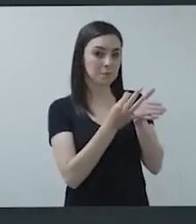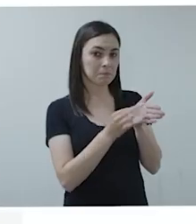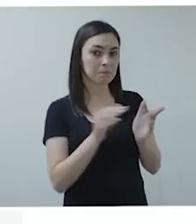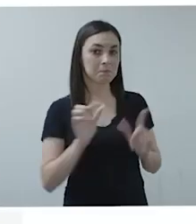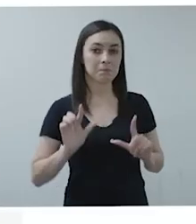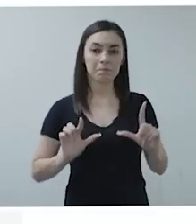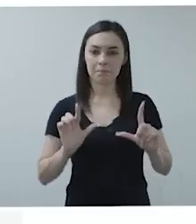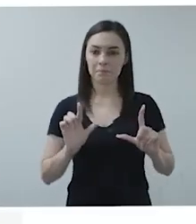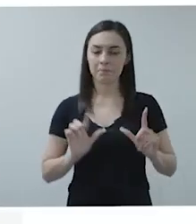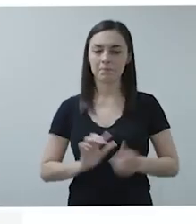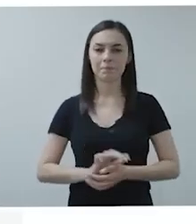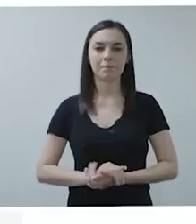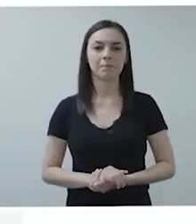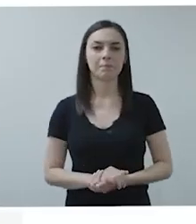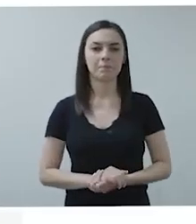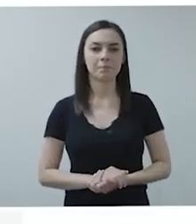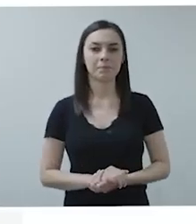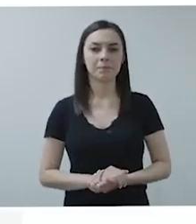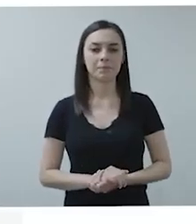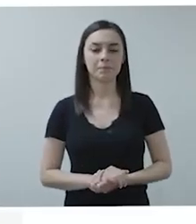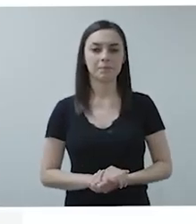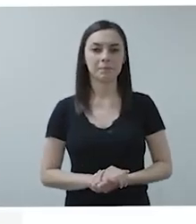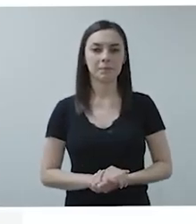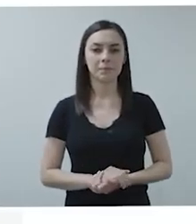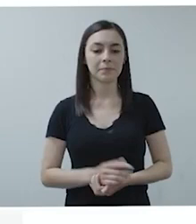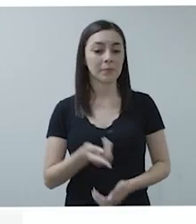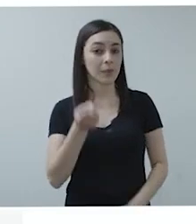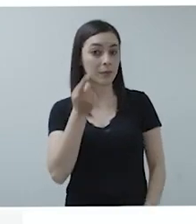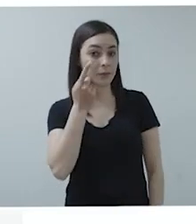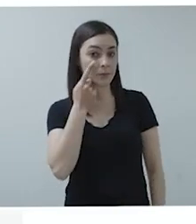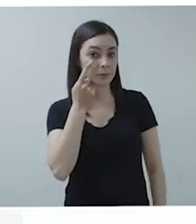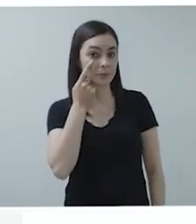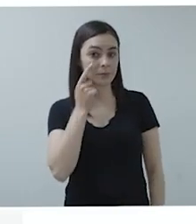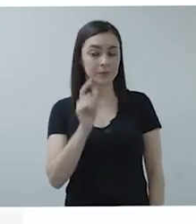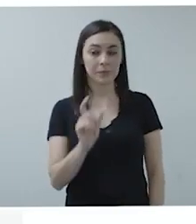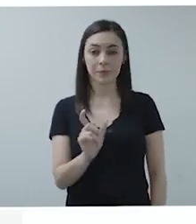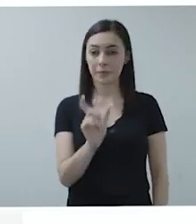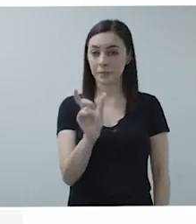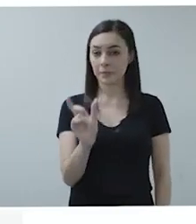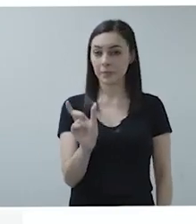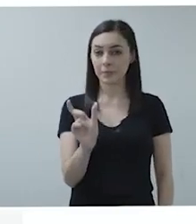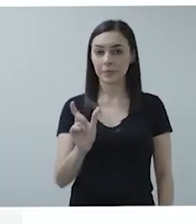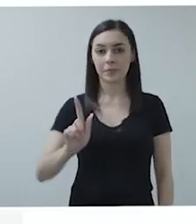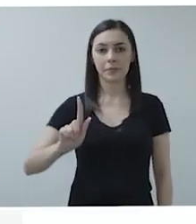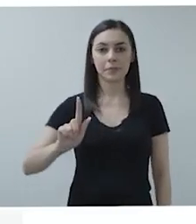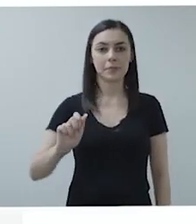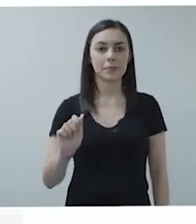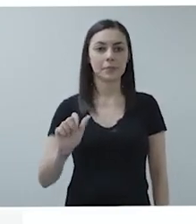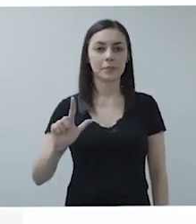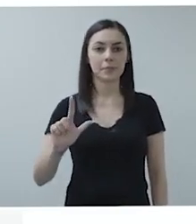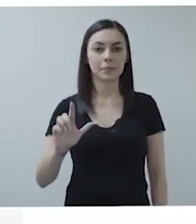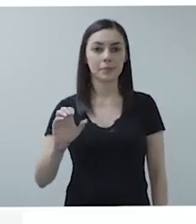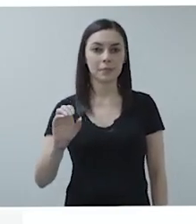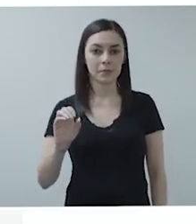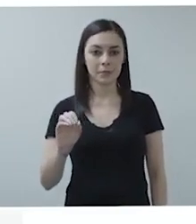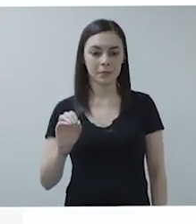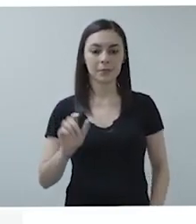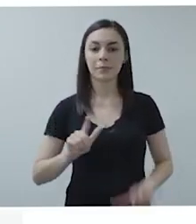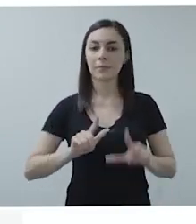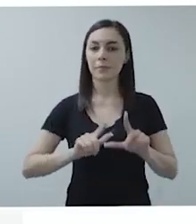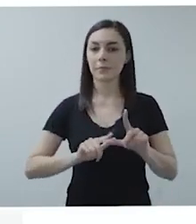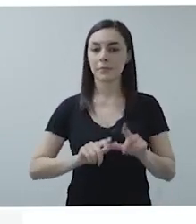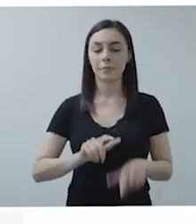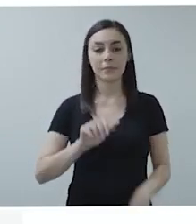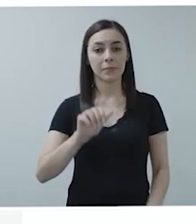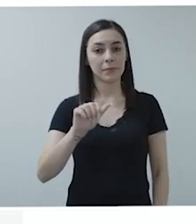tela? Então vamos ver. Ali a palavra galo, a letra A